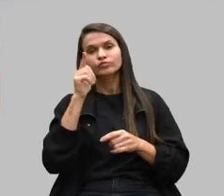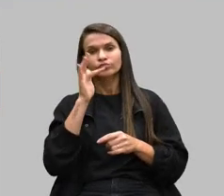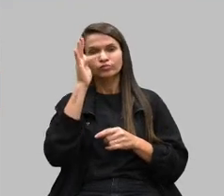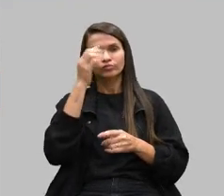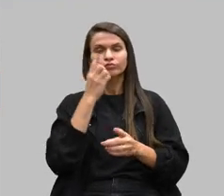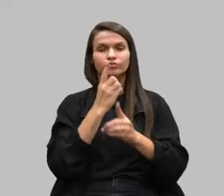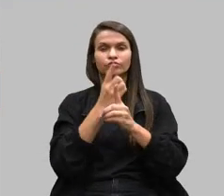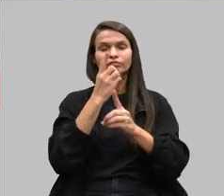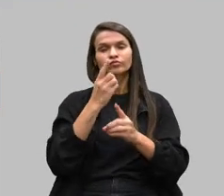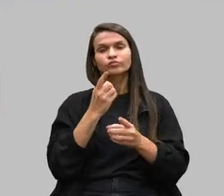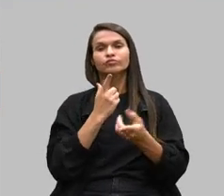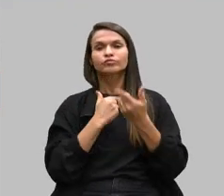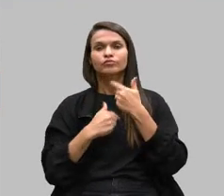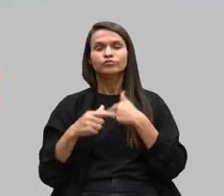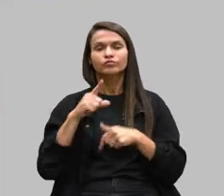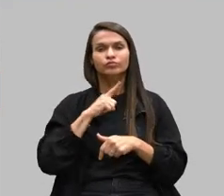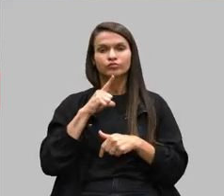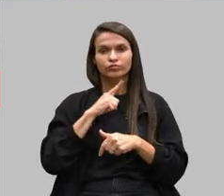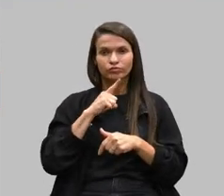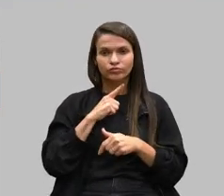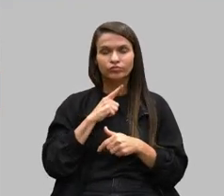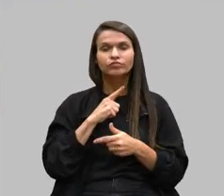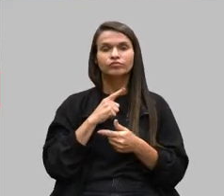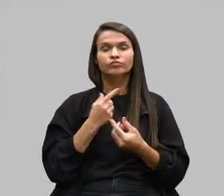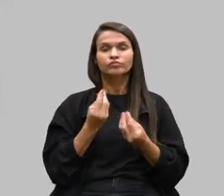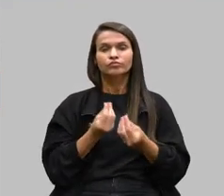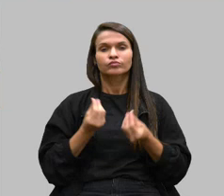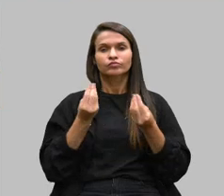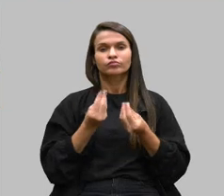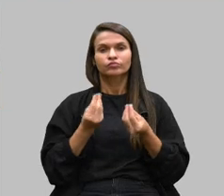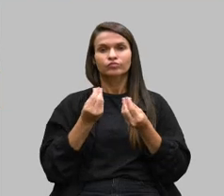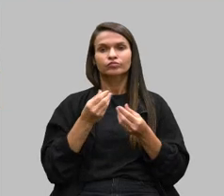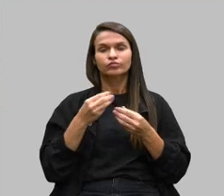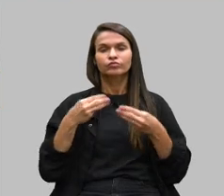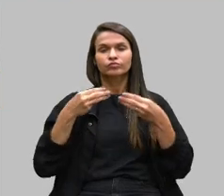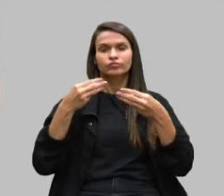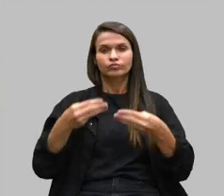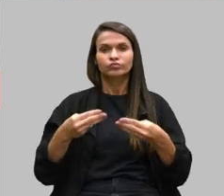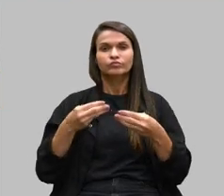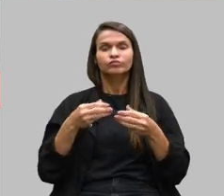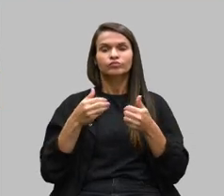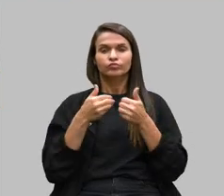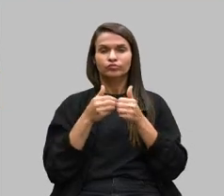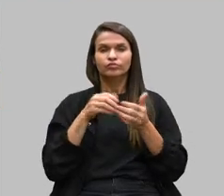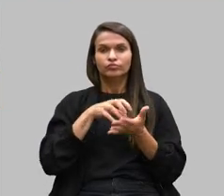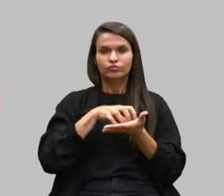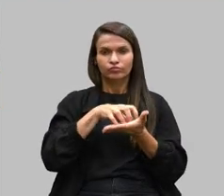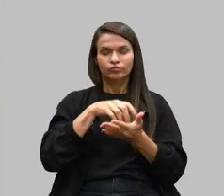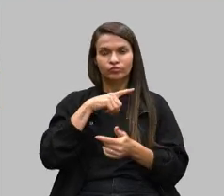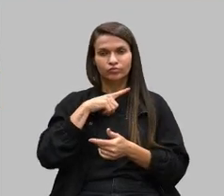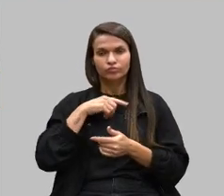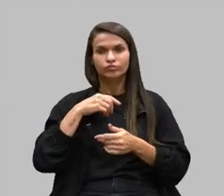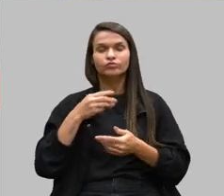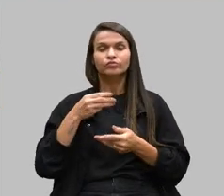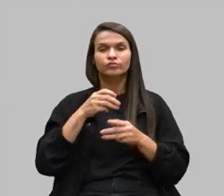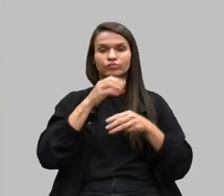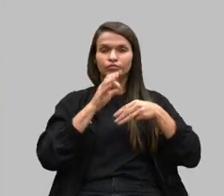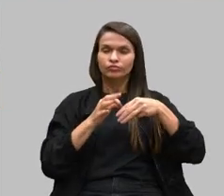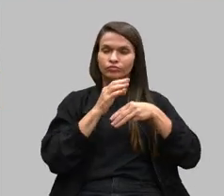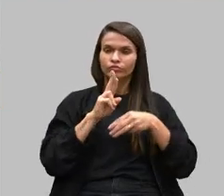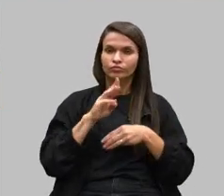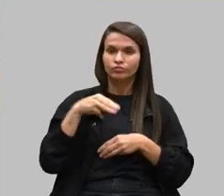anseios que tenham aqui previstos a sensibilidade que o ministério dos transportes tem tiddo com o ministro Renan com o secretário Leonardo de